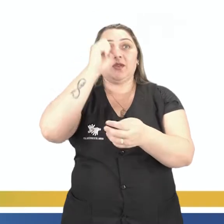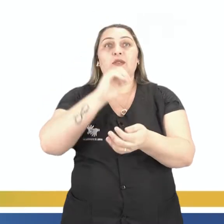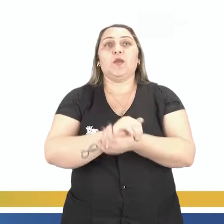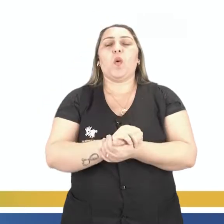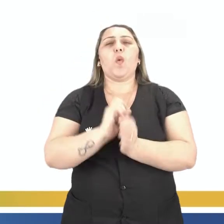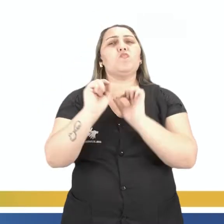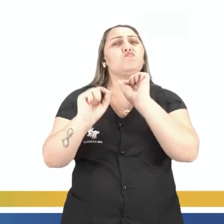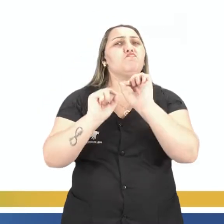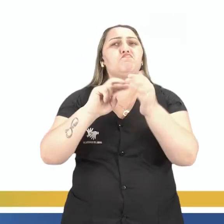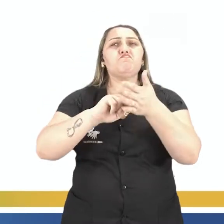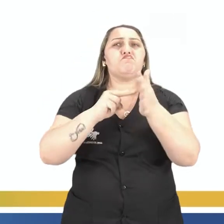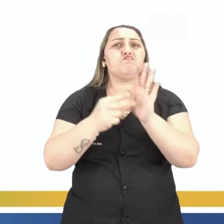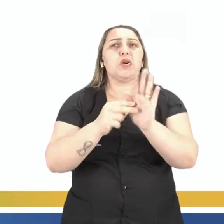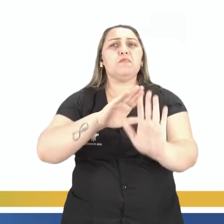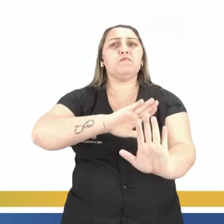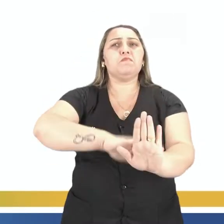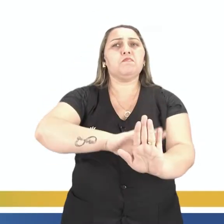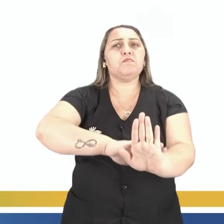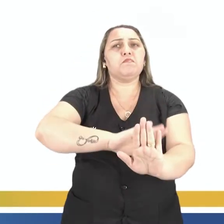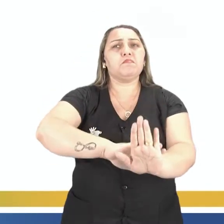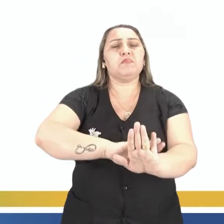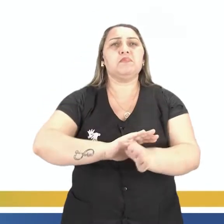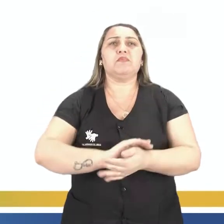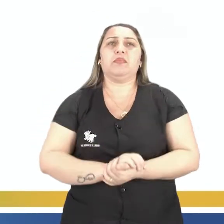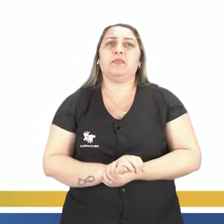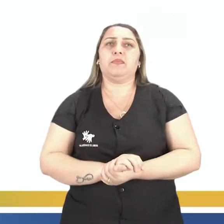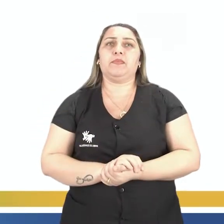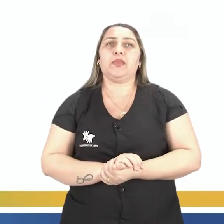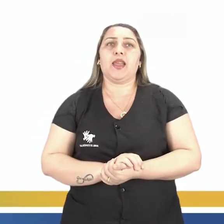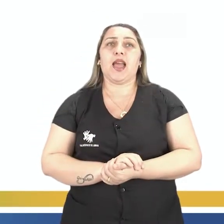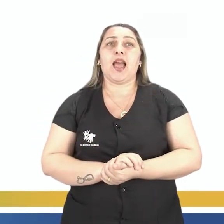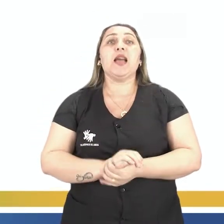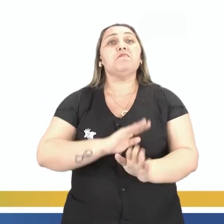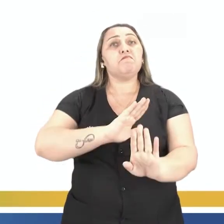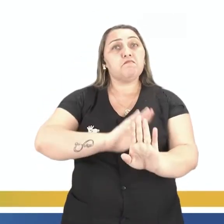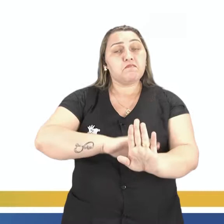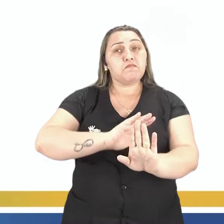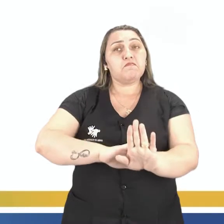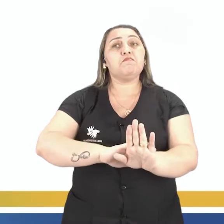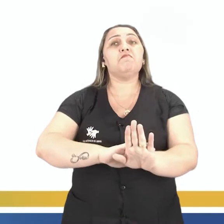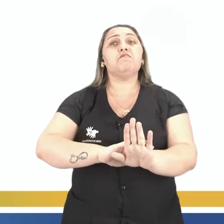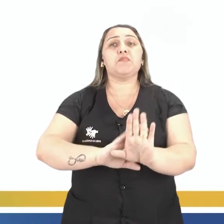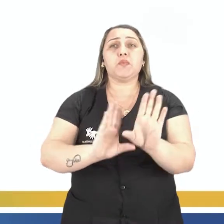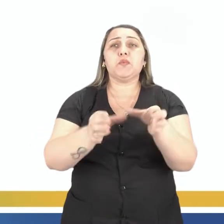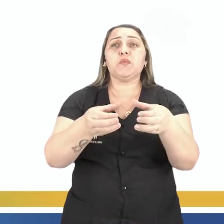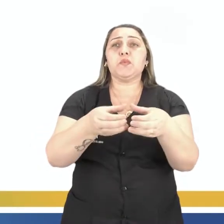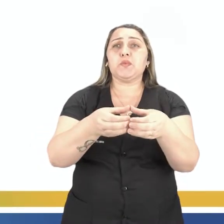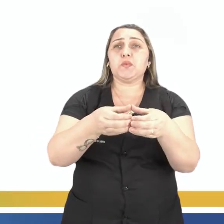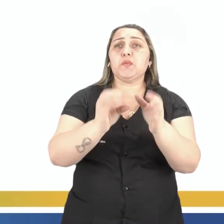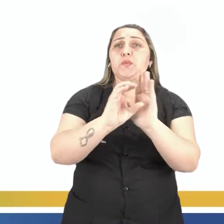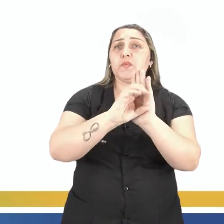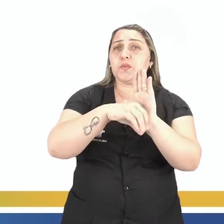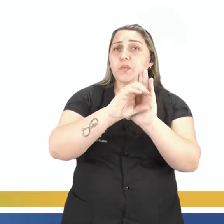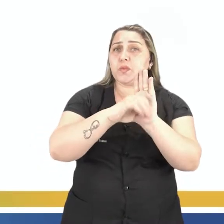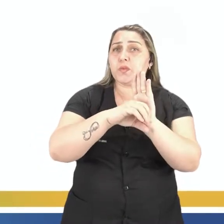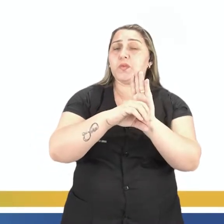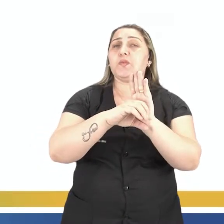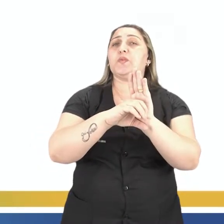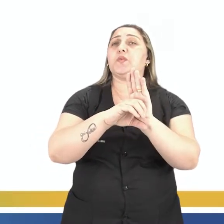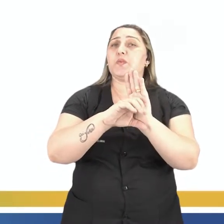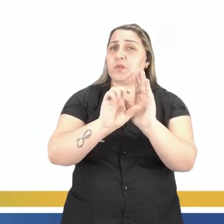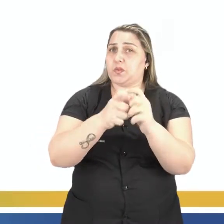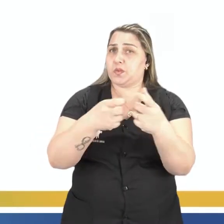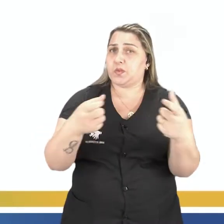o que é uma ideologia? Então, a ideologia é um conceito muito